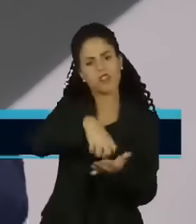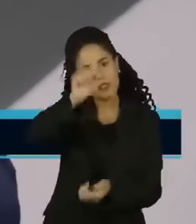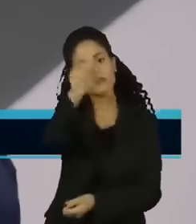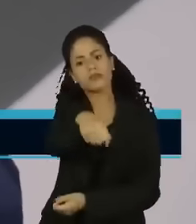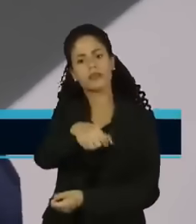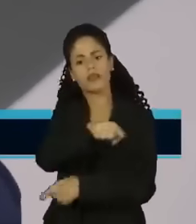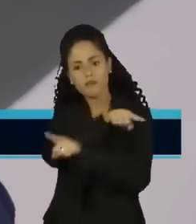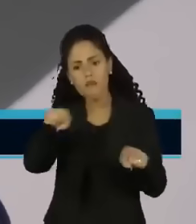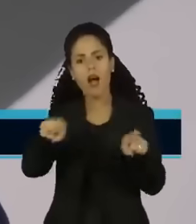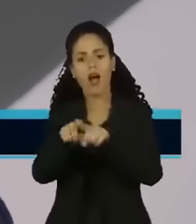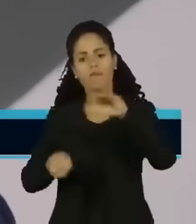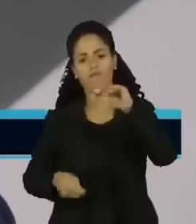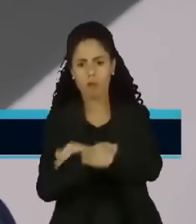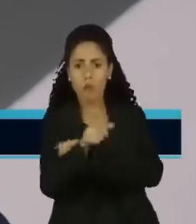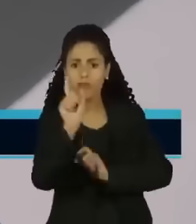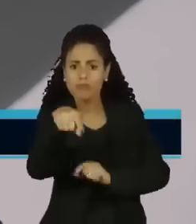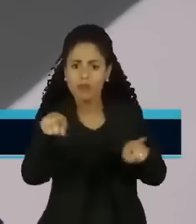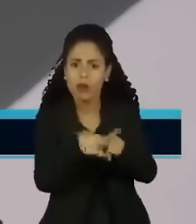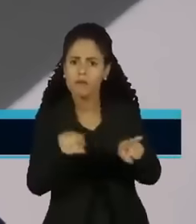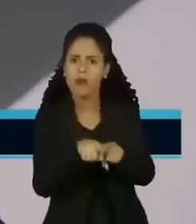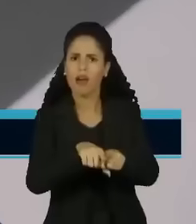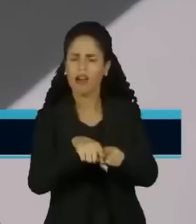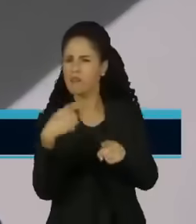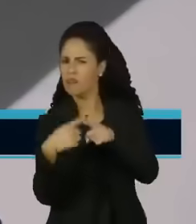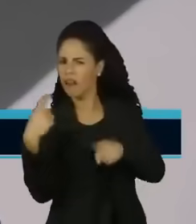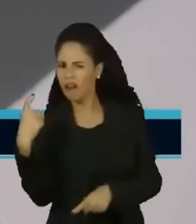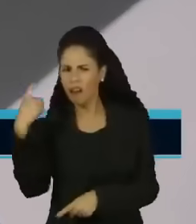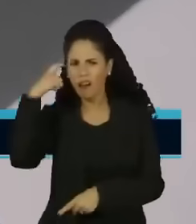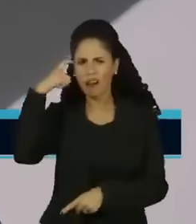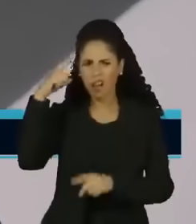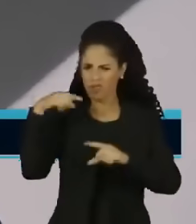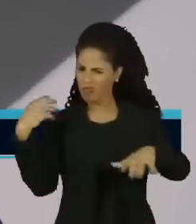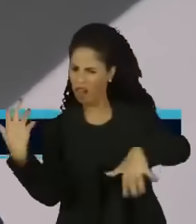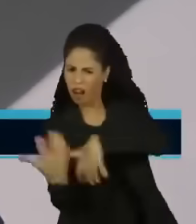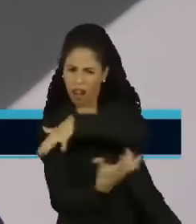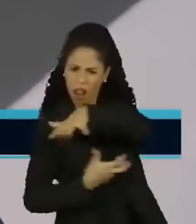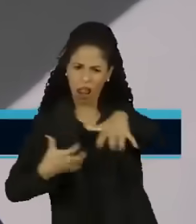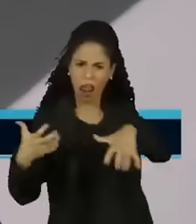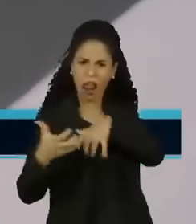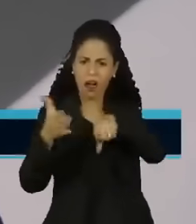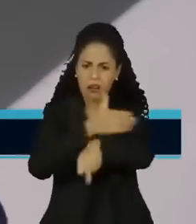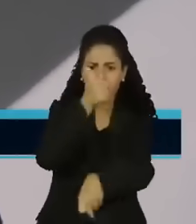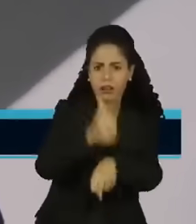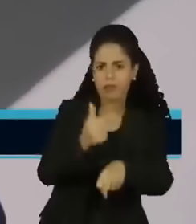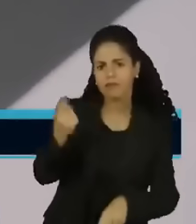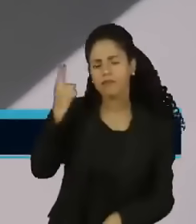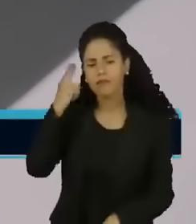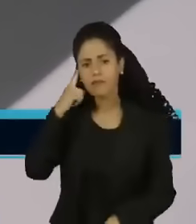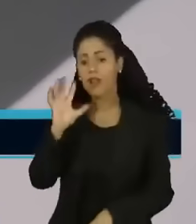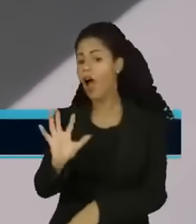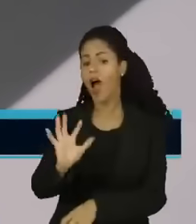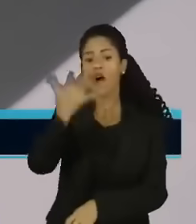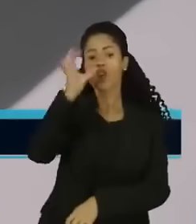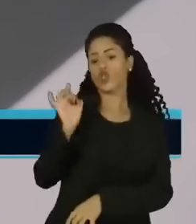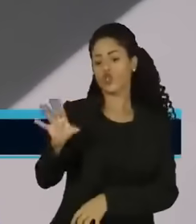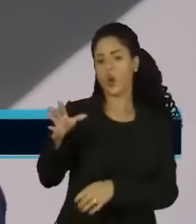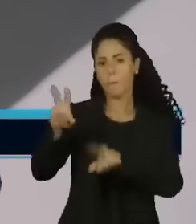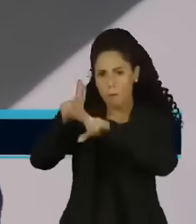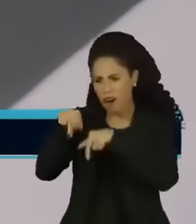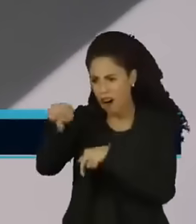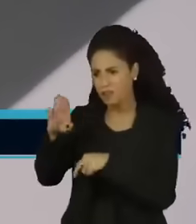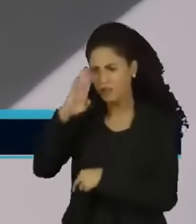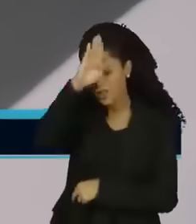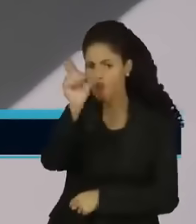os financiadores do golpe. Porque não pensa que toda essa arruaça golpista reacionária ocorreu por causa só do Bolsonaro.